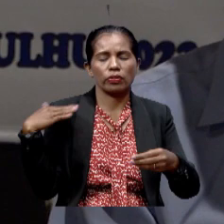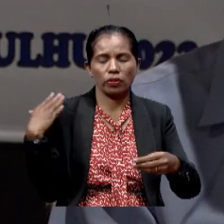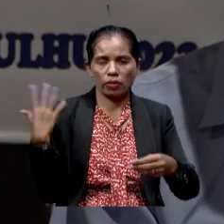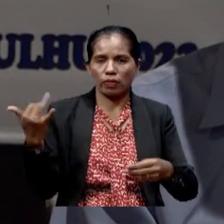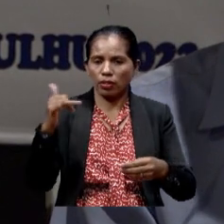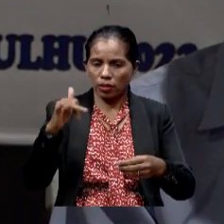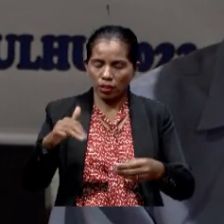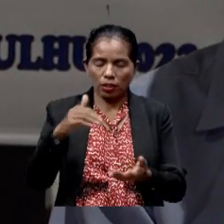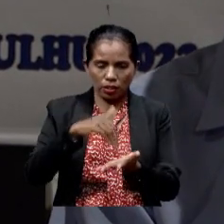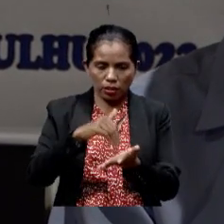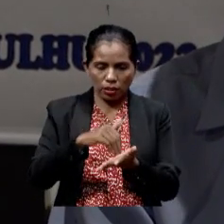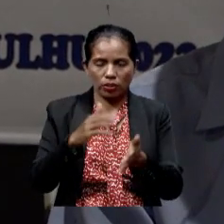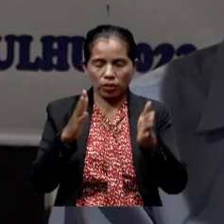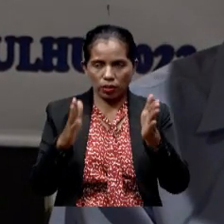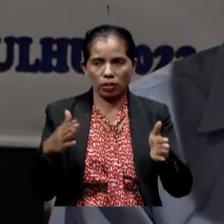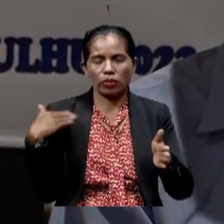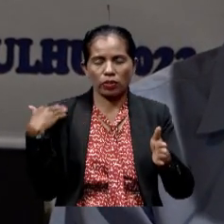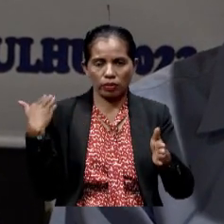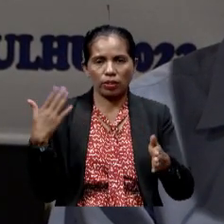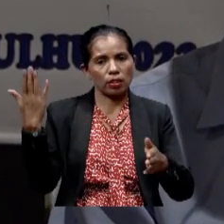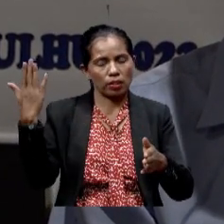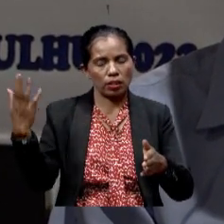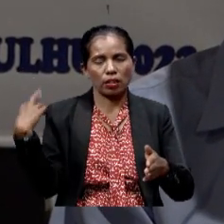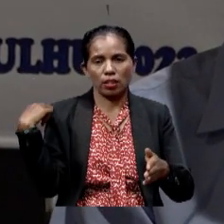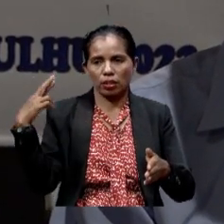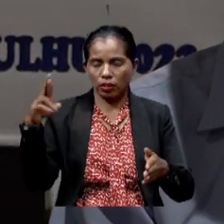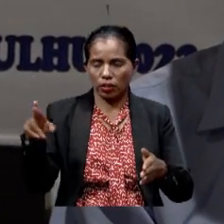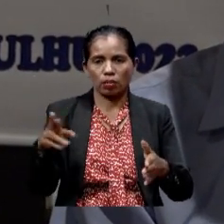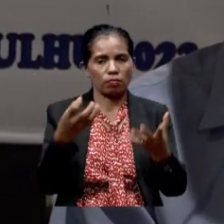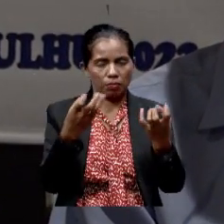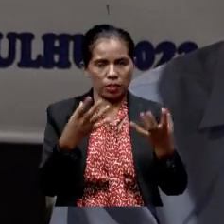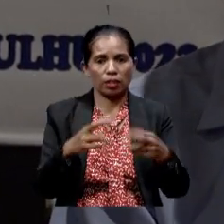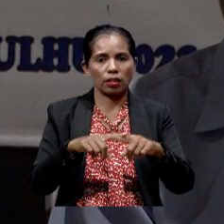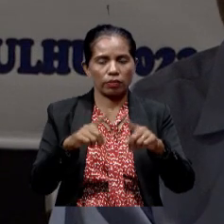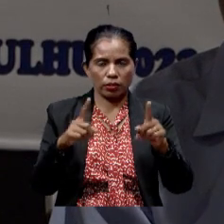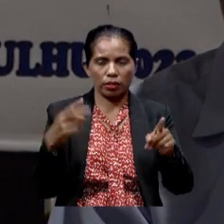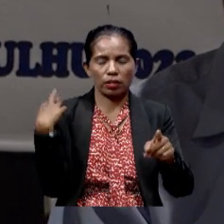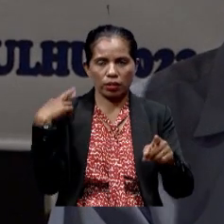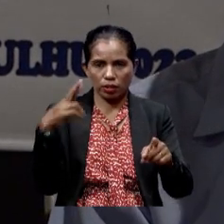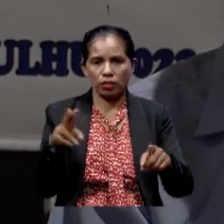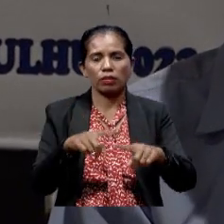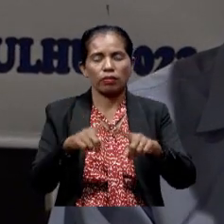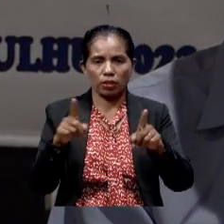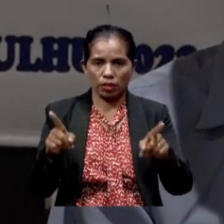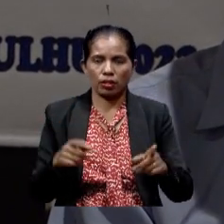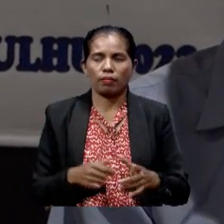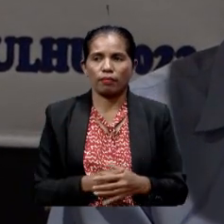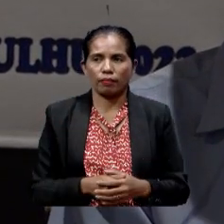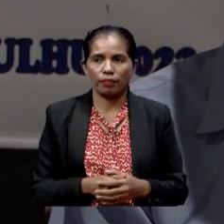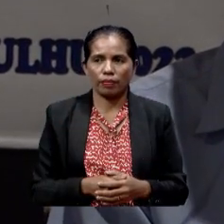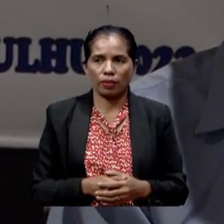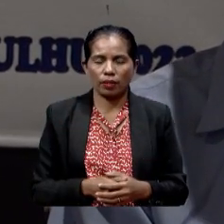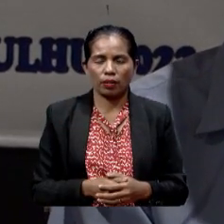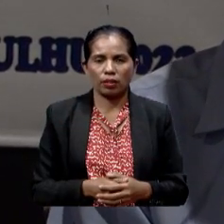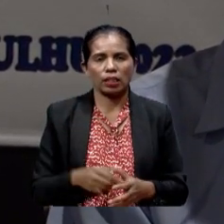studanti joven religioso sida ko se religion e oi pra mo atu motiva eta ate ne kata kofi